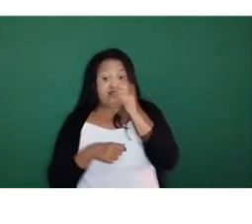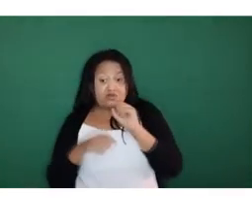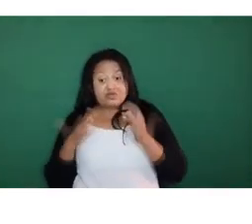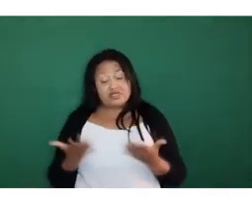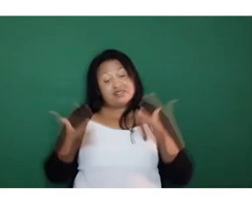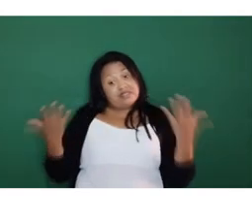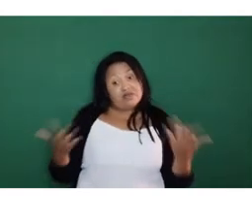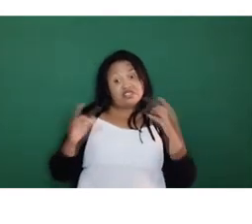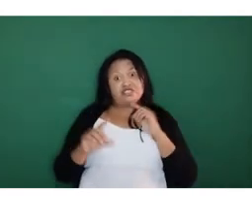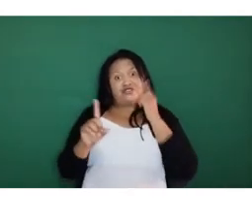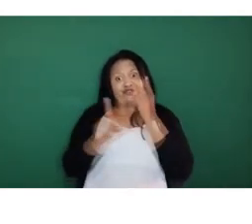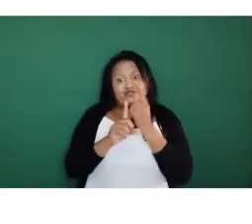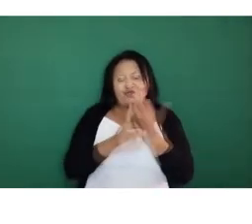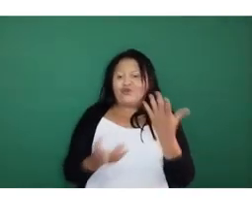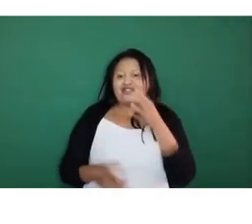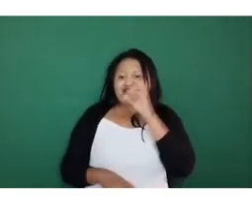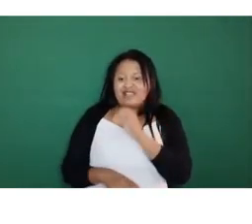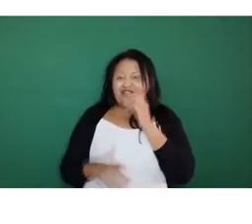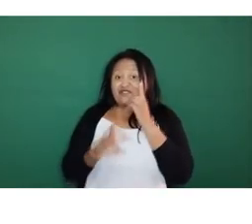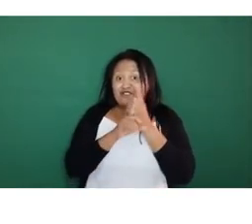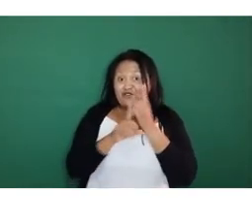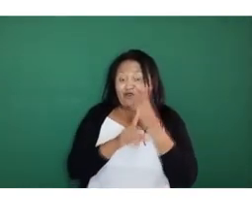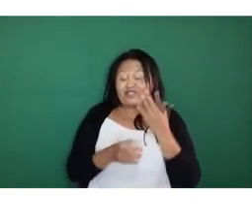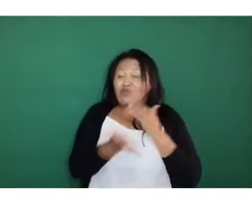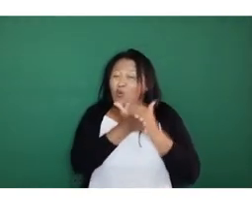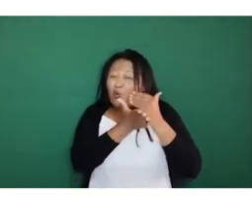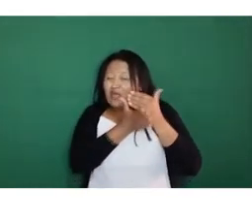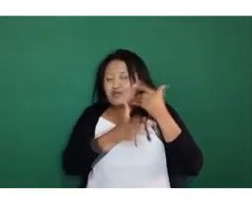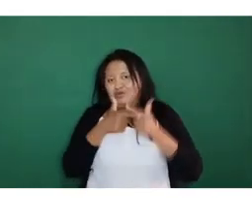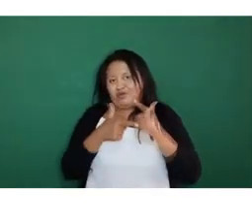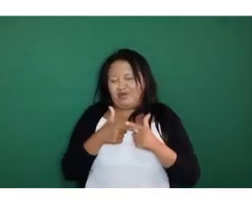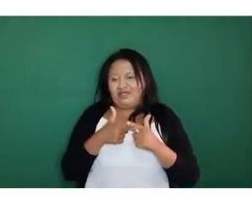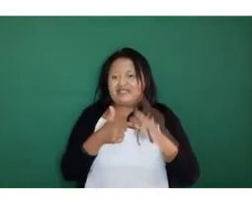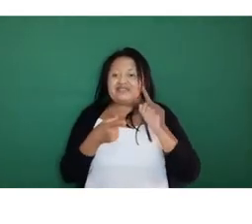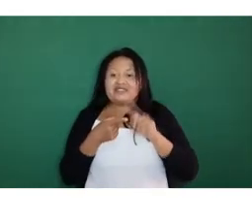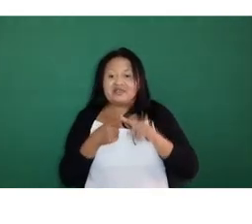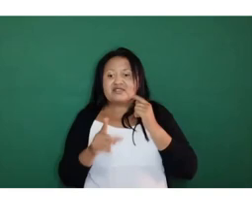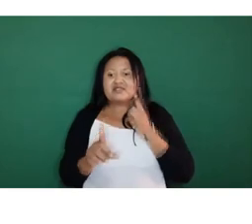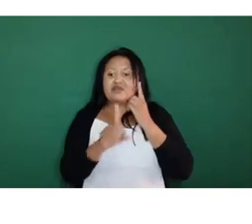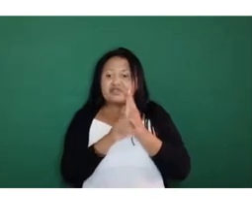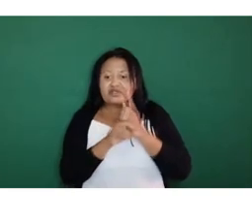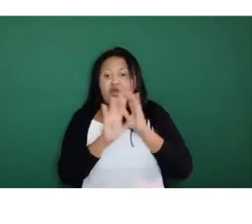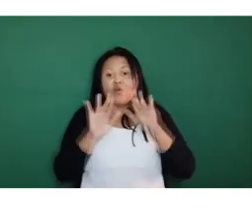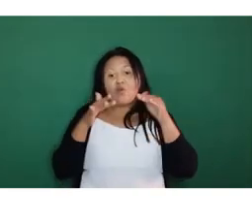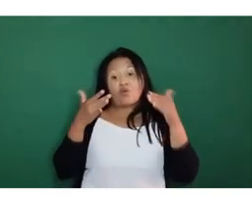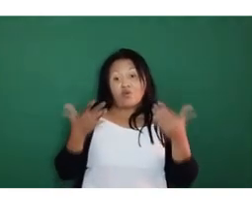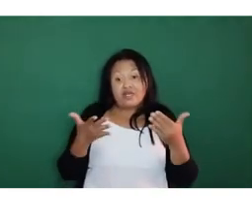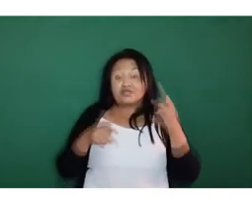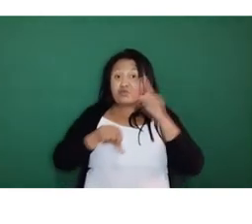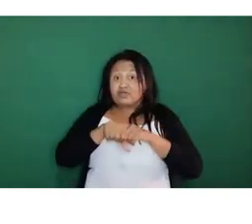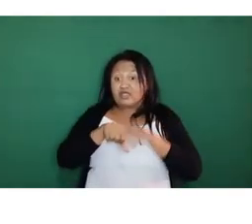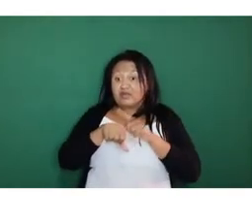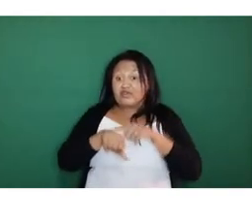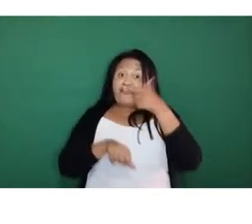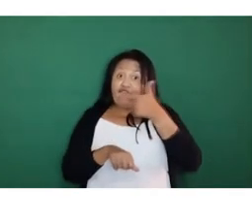que ele se encontram zero ele se encontraram no início do problema e também se encontraram quando o tempo